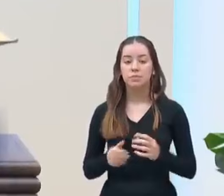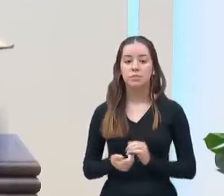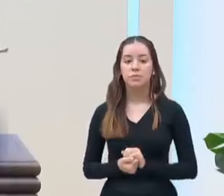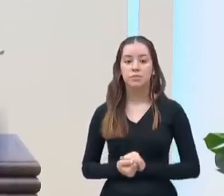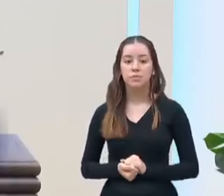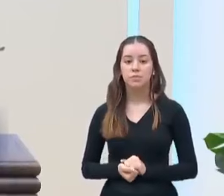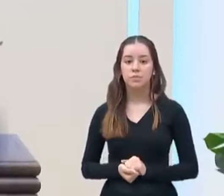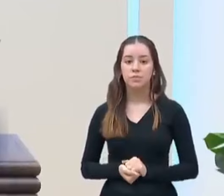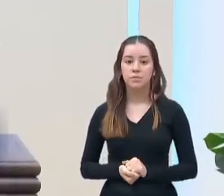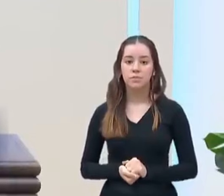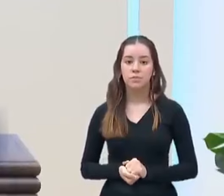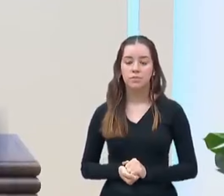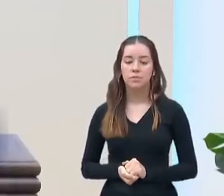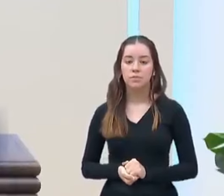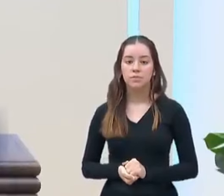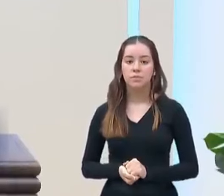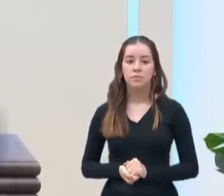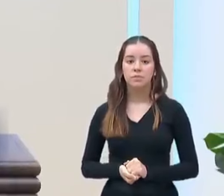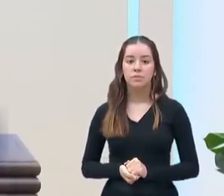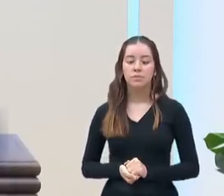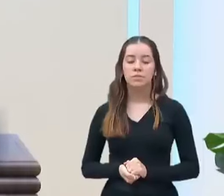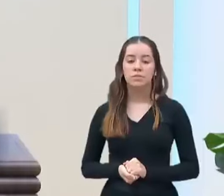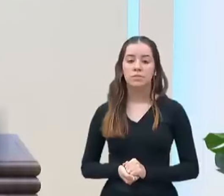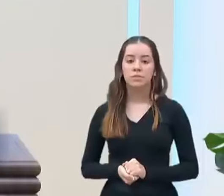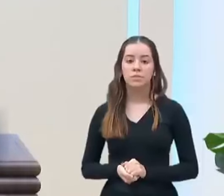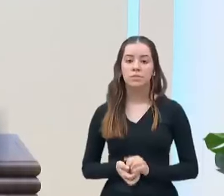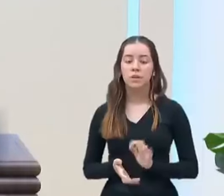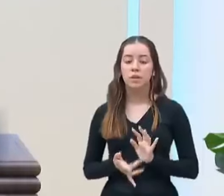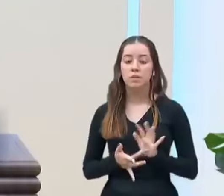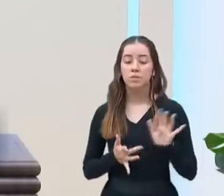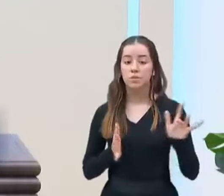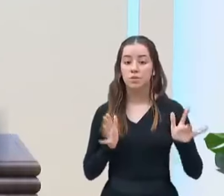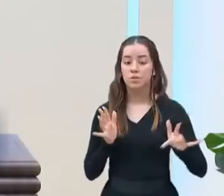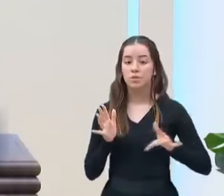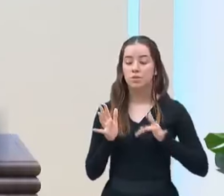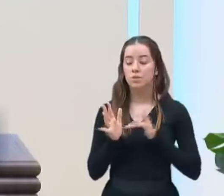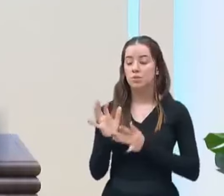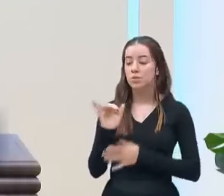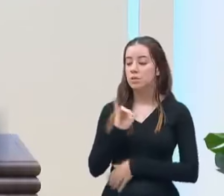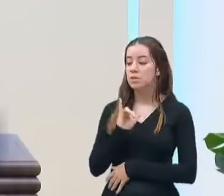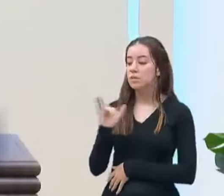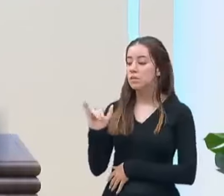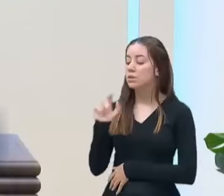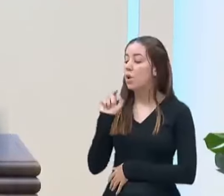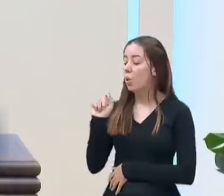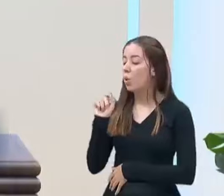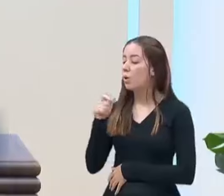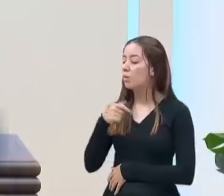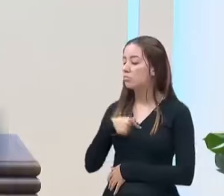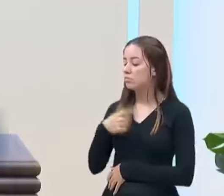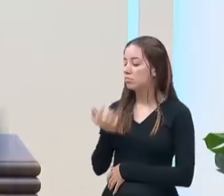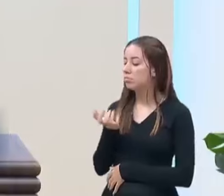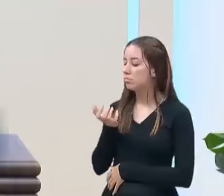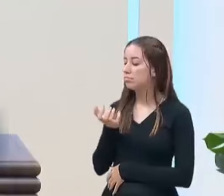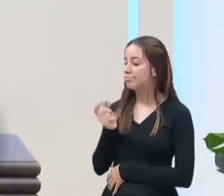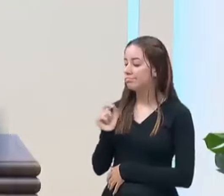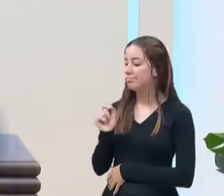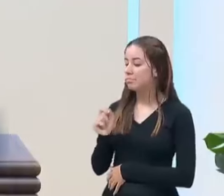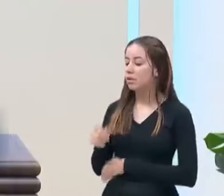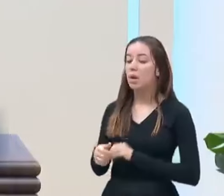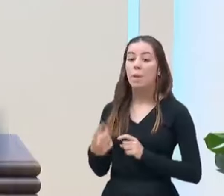foi declarar a sua vontade. Porque ele perguntou assim: Senhor, se